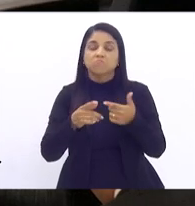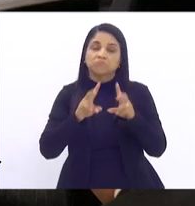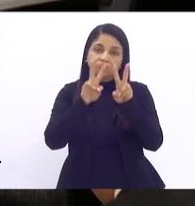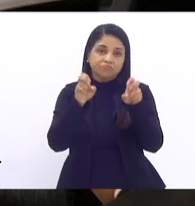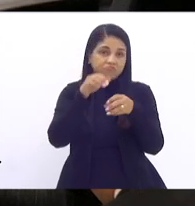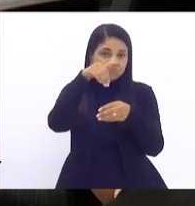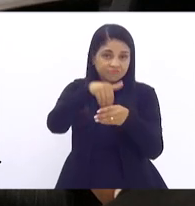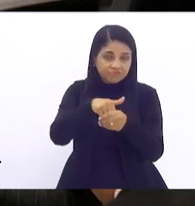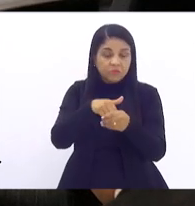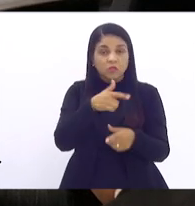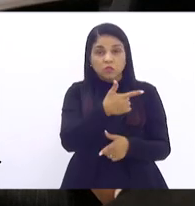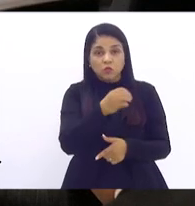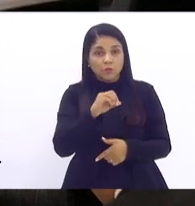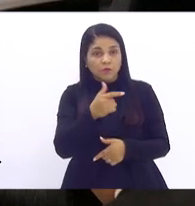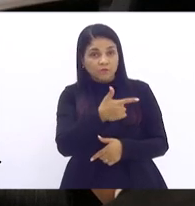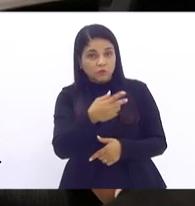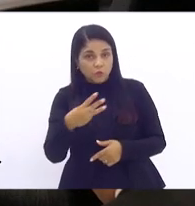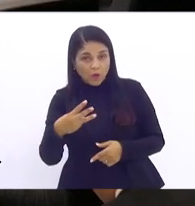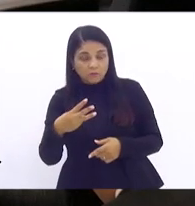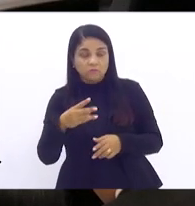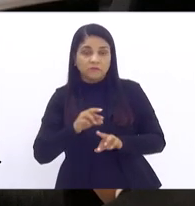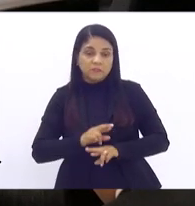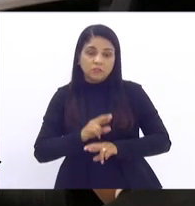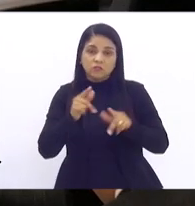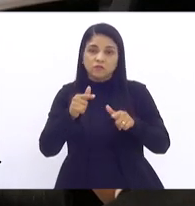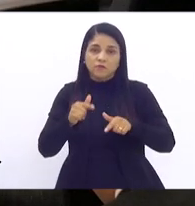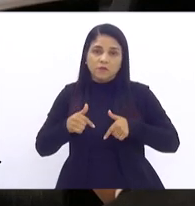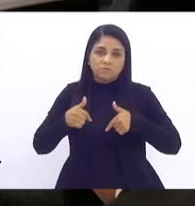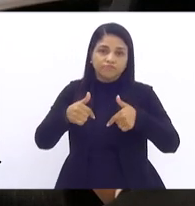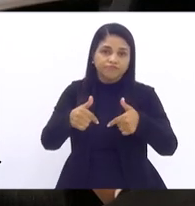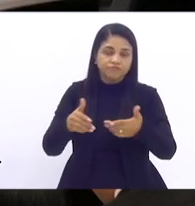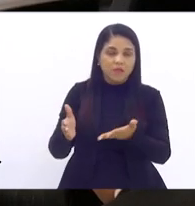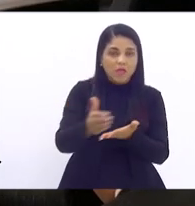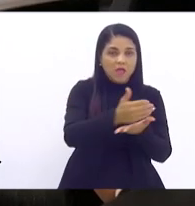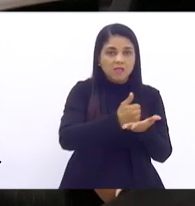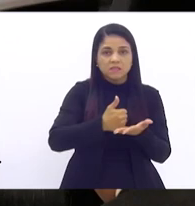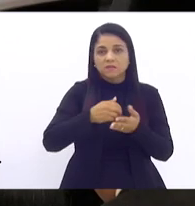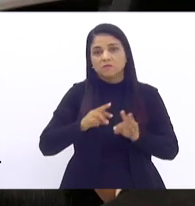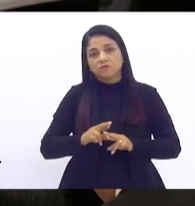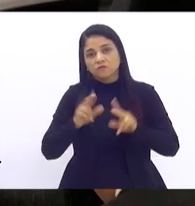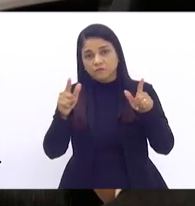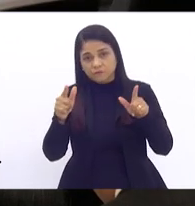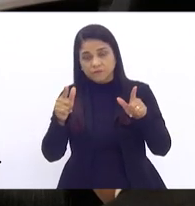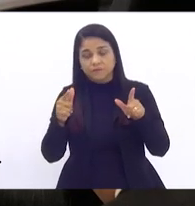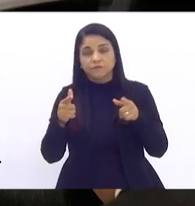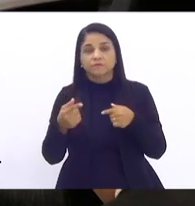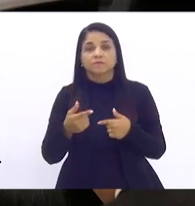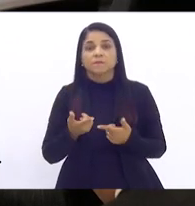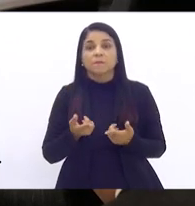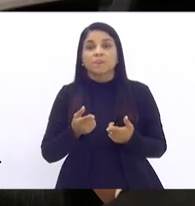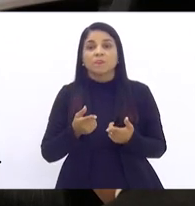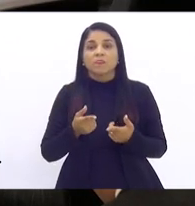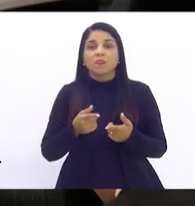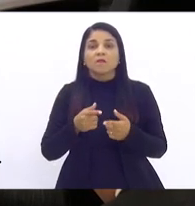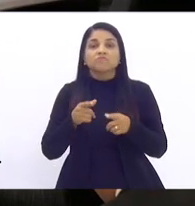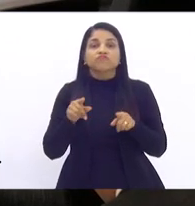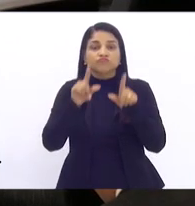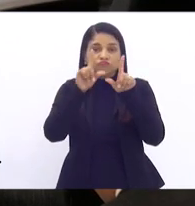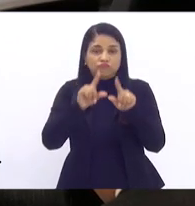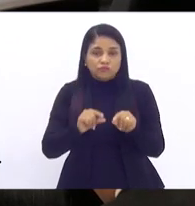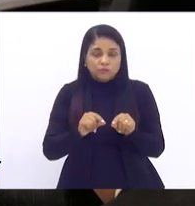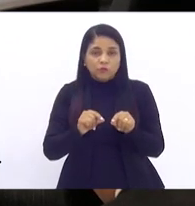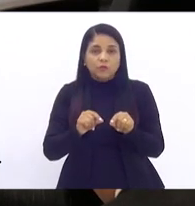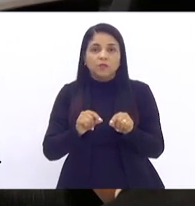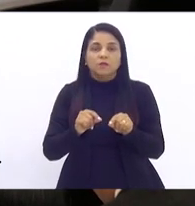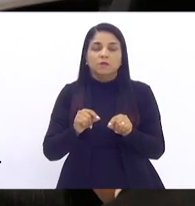24 nós vamos ter um outro comportamento e um outro tipo de receita e com abrangência ainda maior inclusive diminuindo a